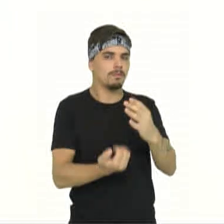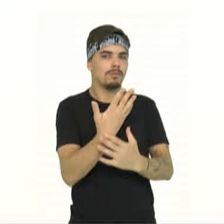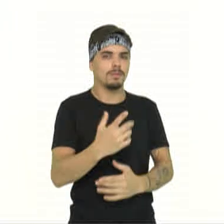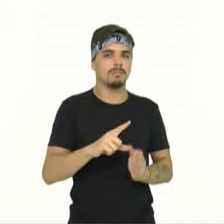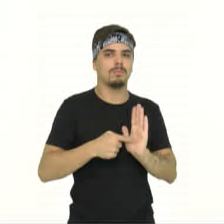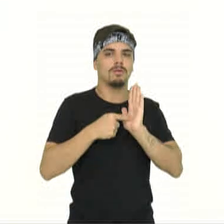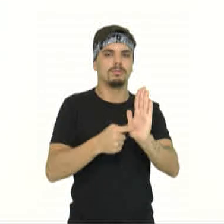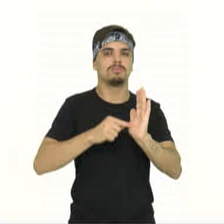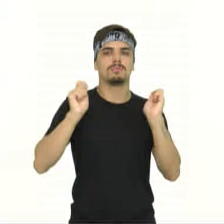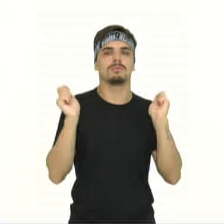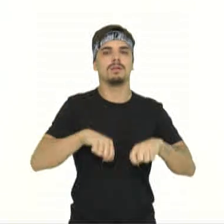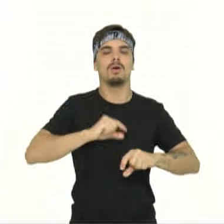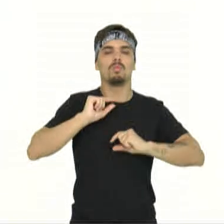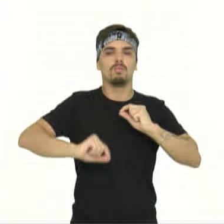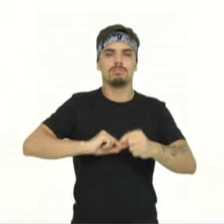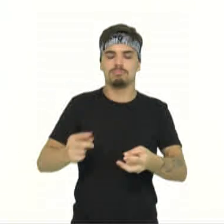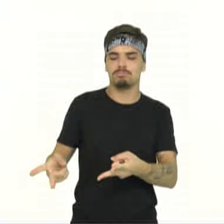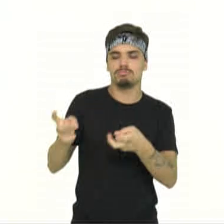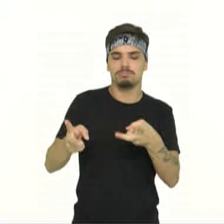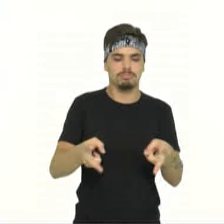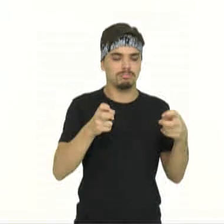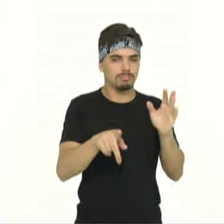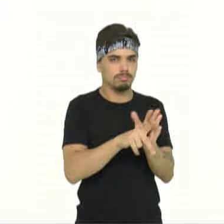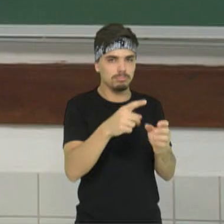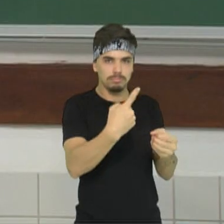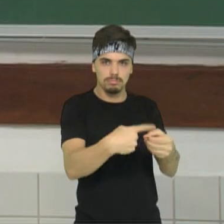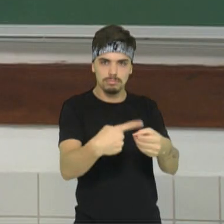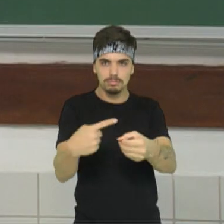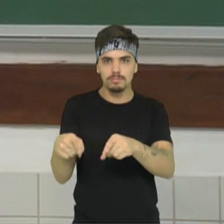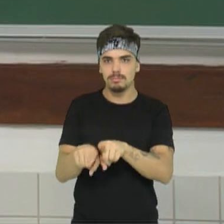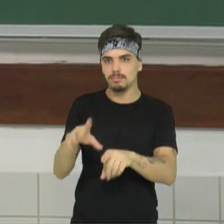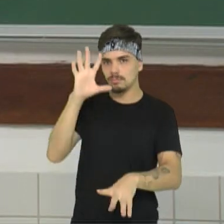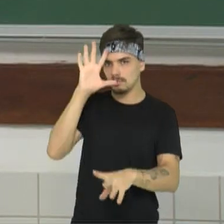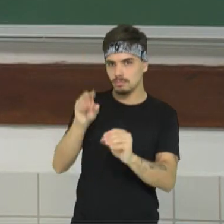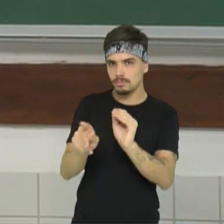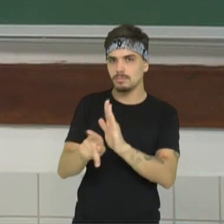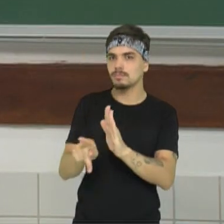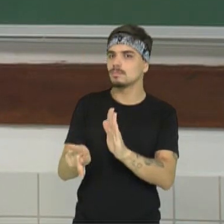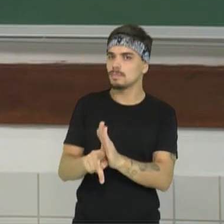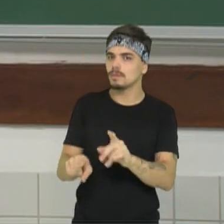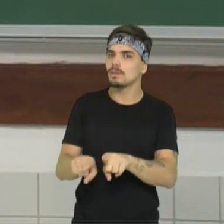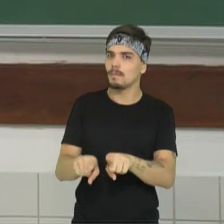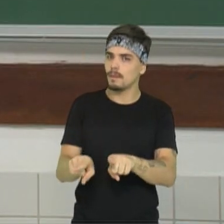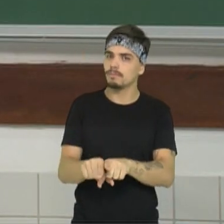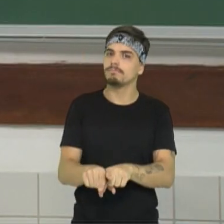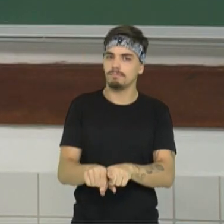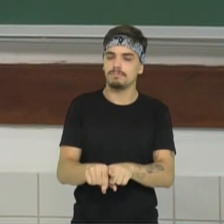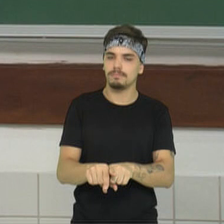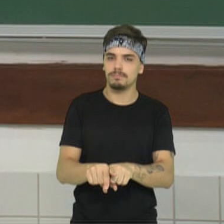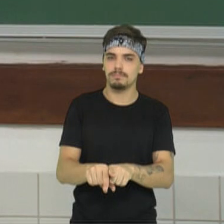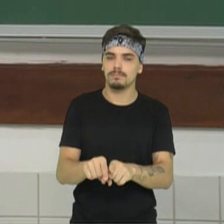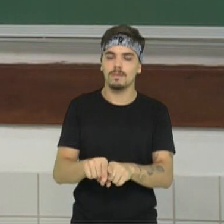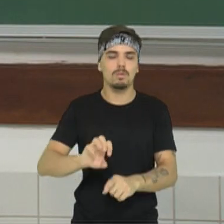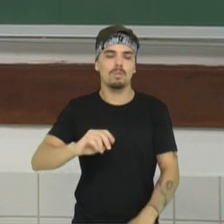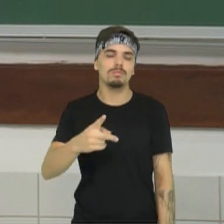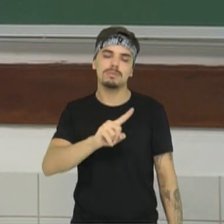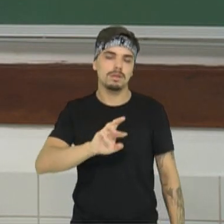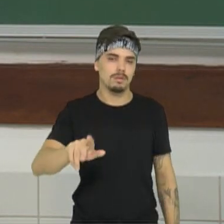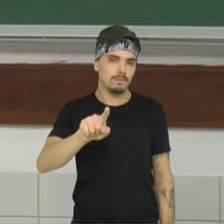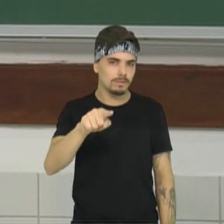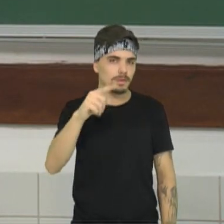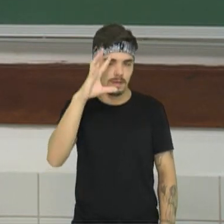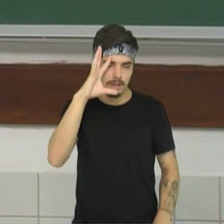trazer a capacidade de fazer uma análise da cidade e compreender, às vezes não, você é capaz